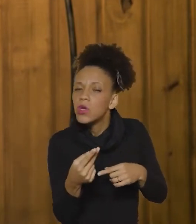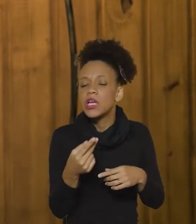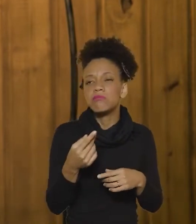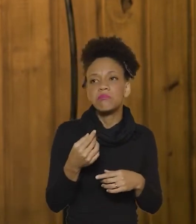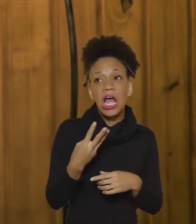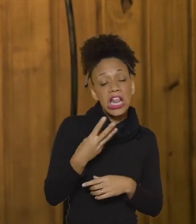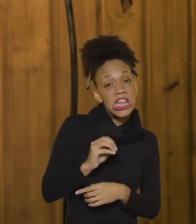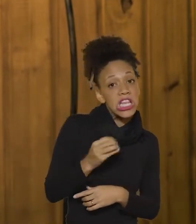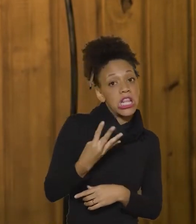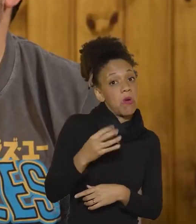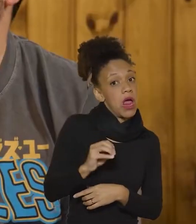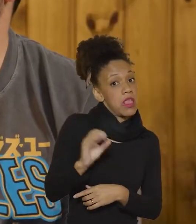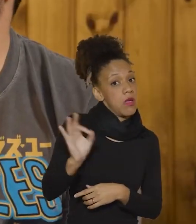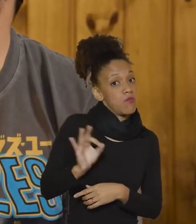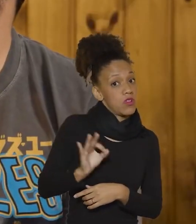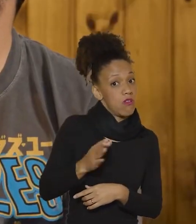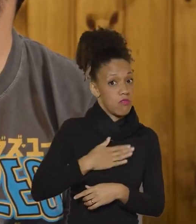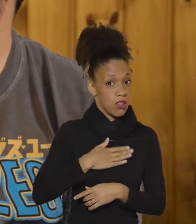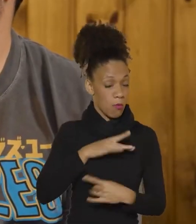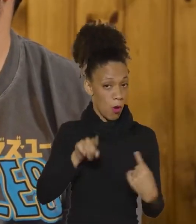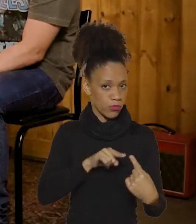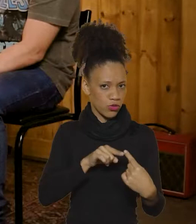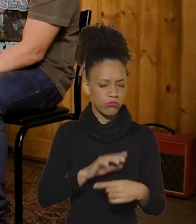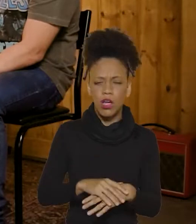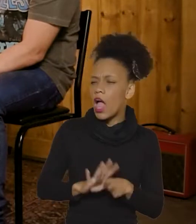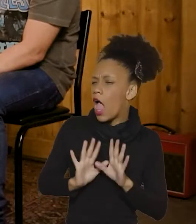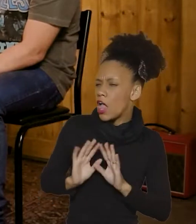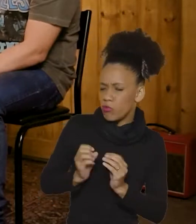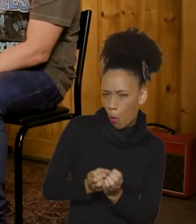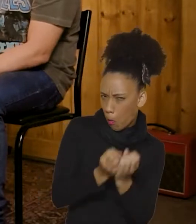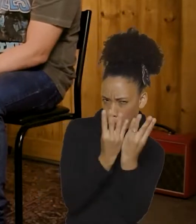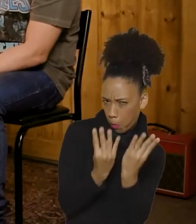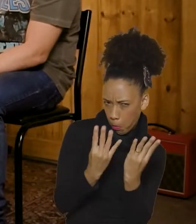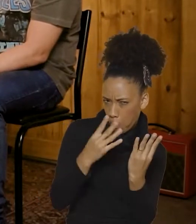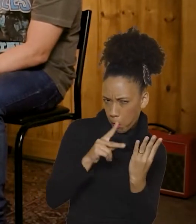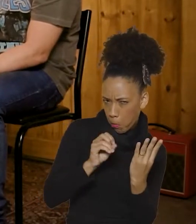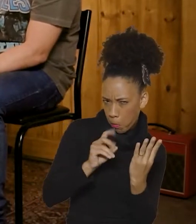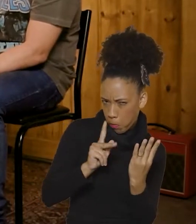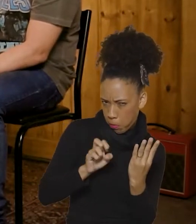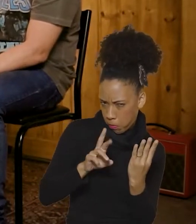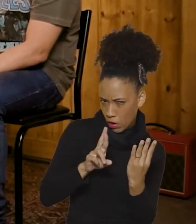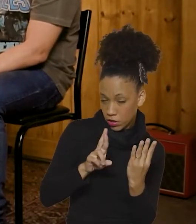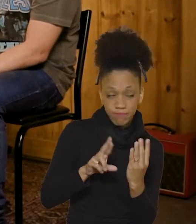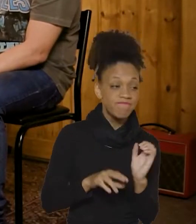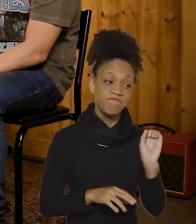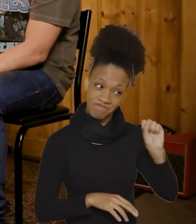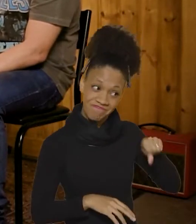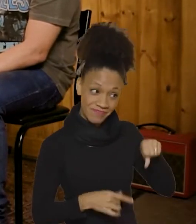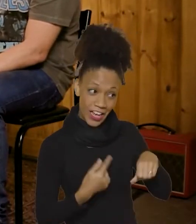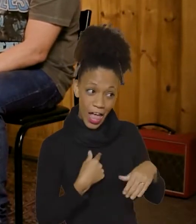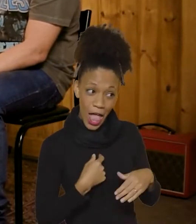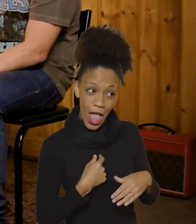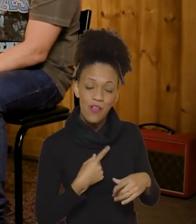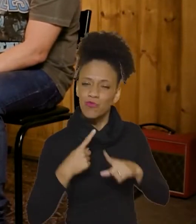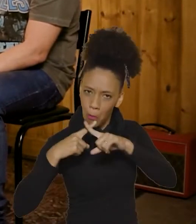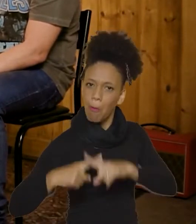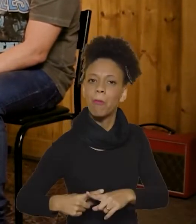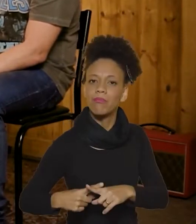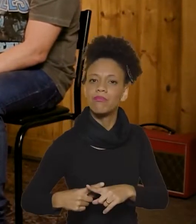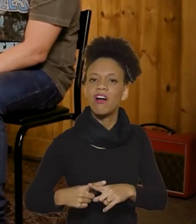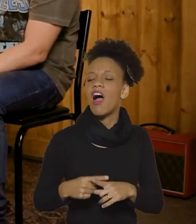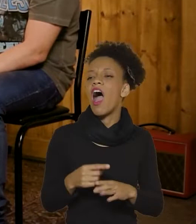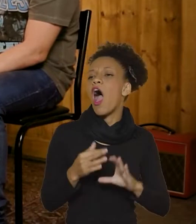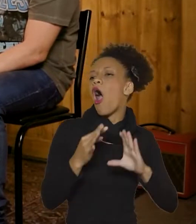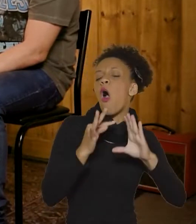por cento da minha meta eu já paro the Opera tipo que é um pouco é pra eu sou um jogador não adianta falar o